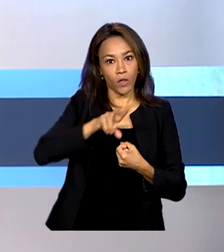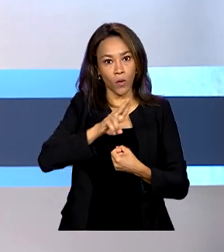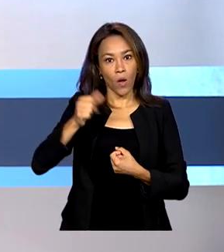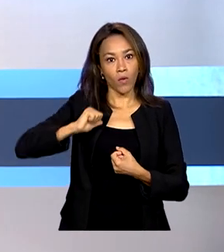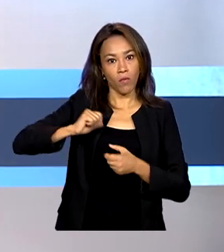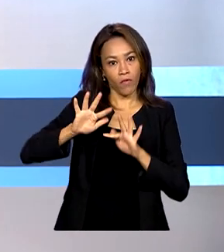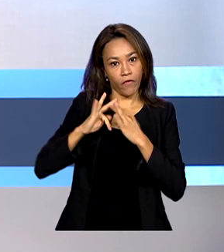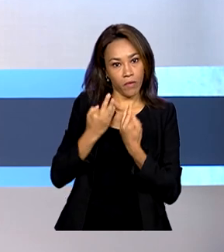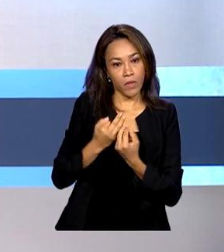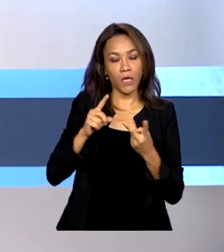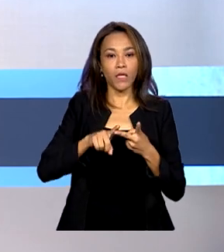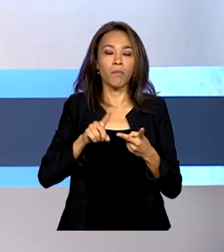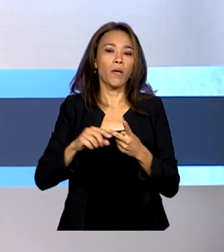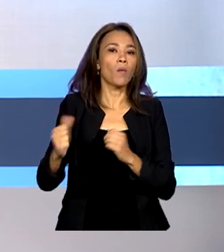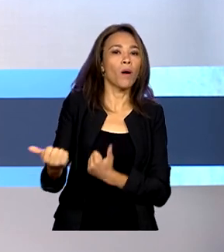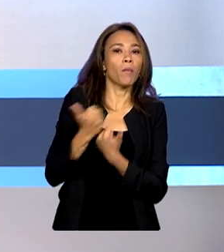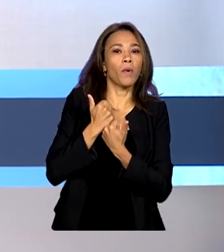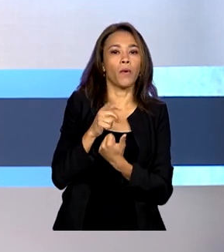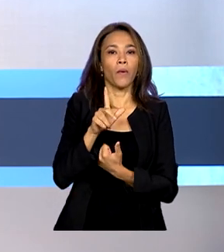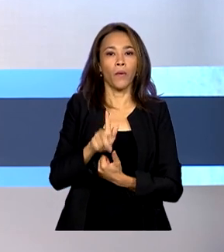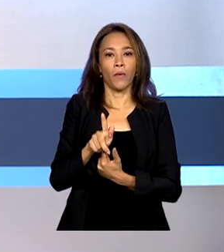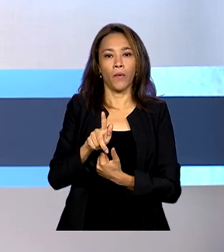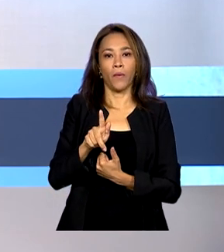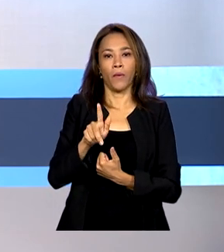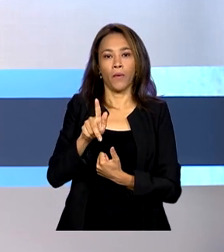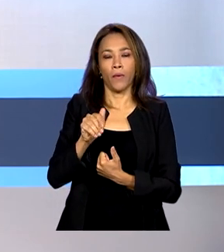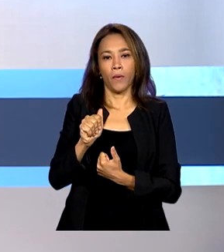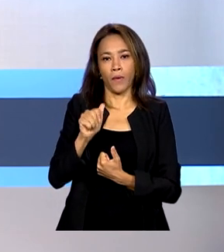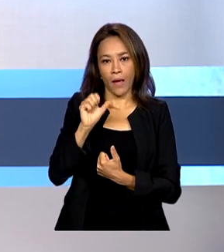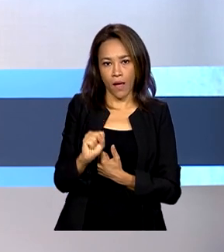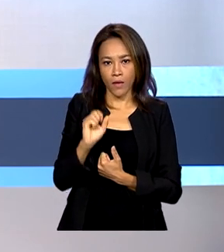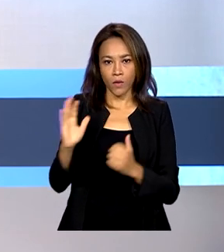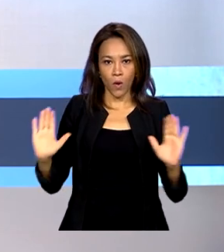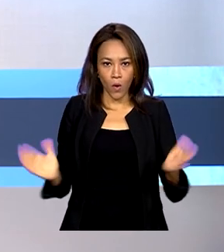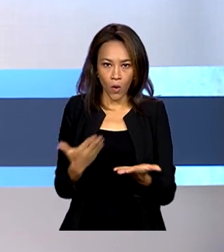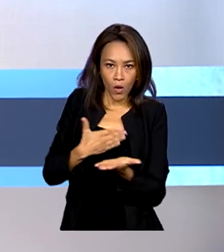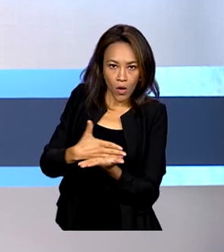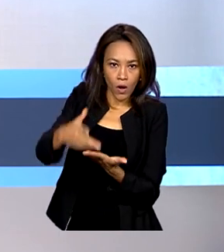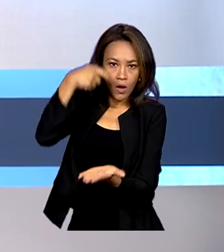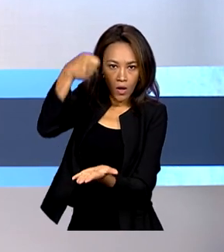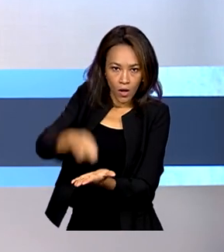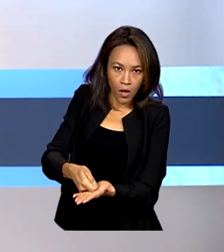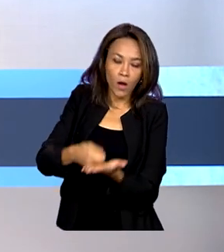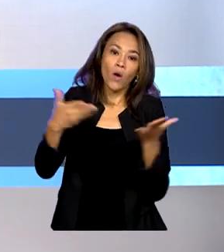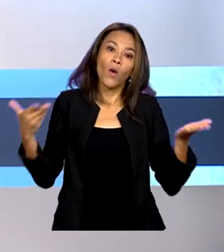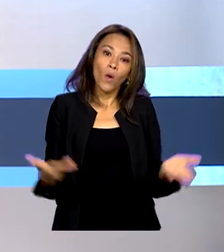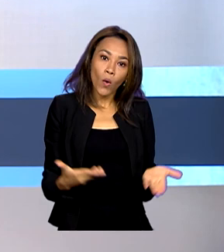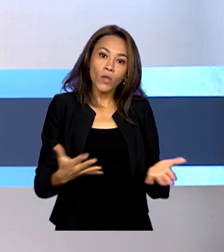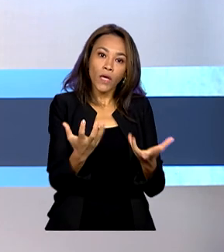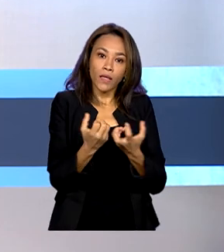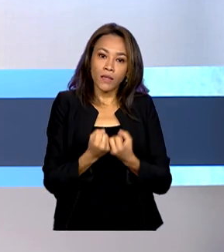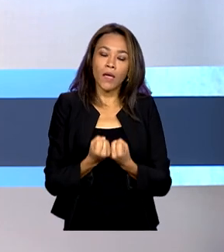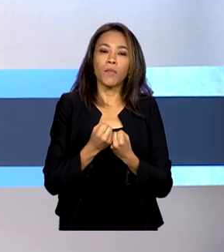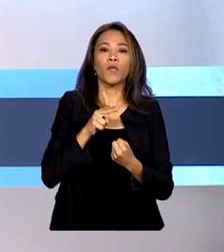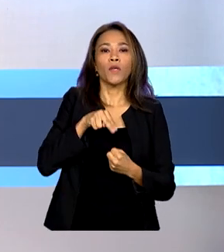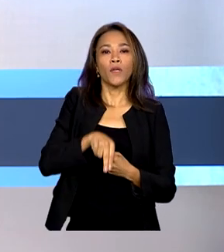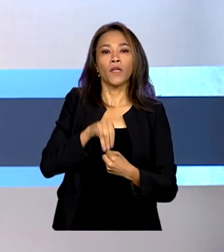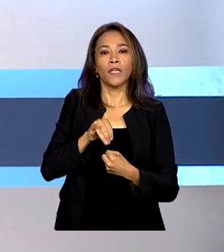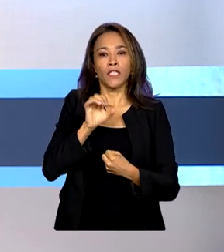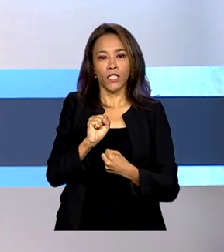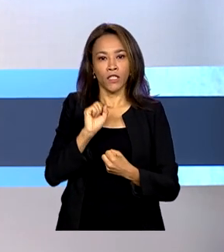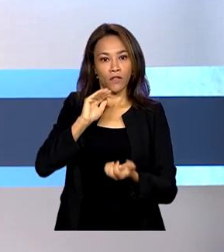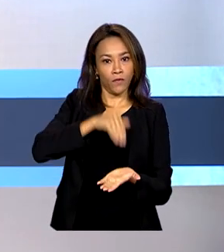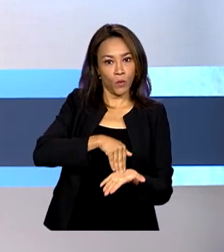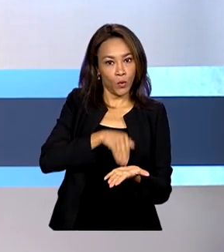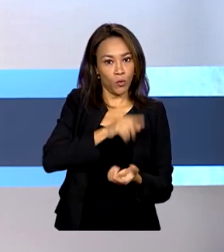Auxílio Gás começam a ser pagos hoje. Nesta segunda, recebe quem tem NIS final 1. Pessoas com NIS